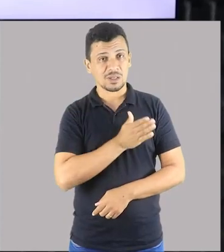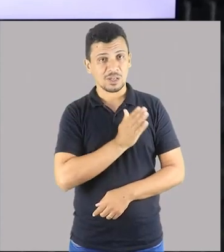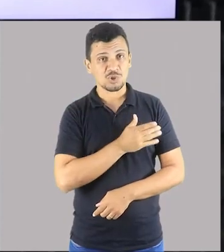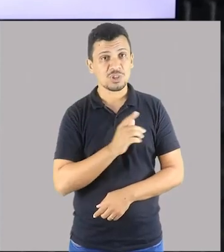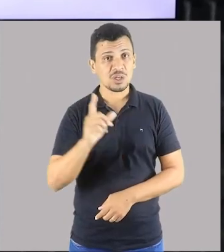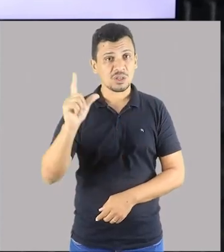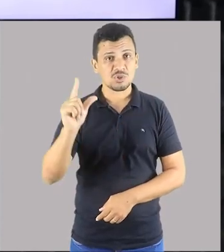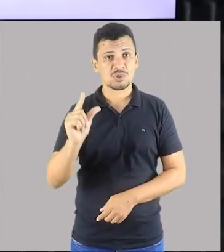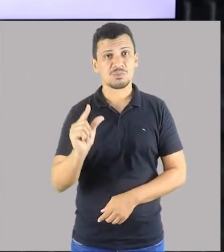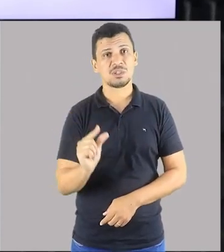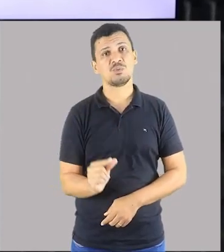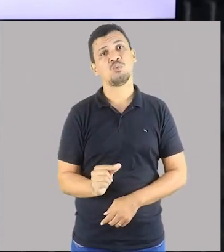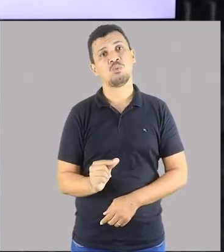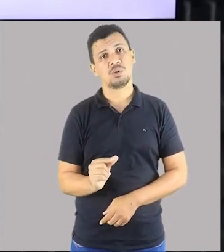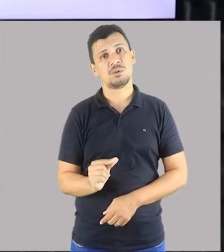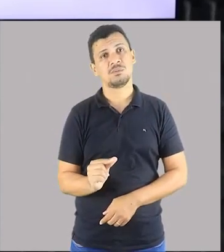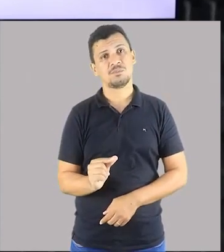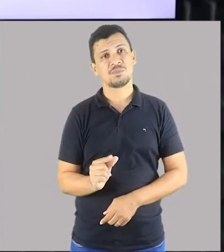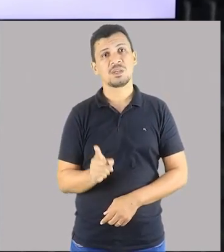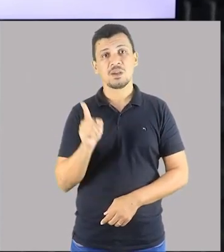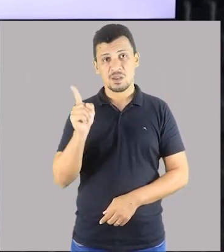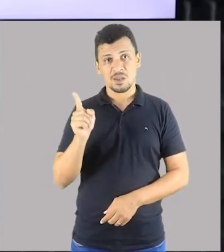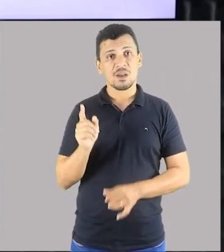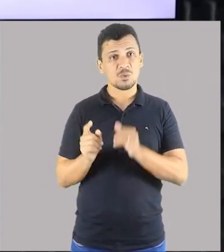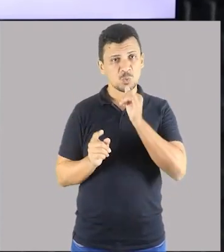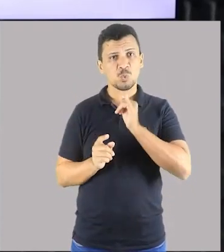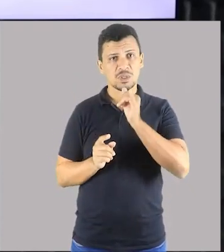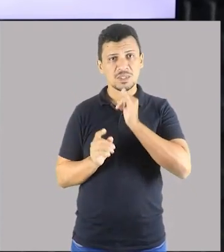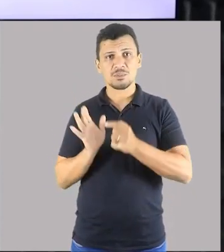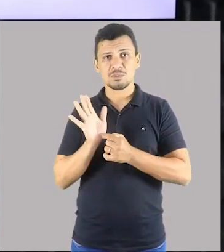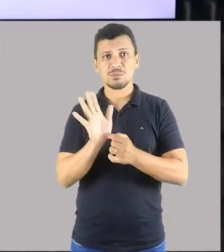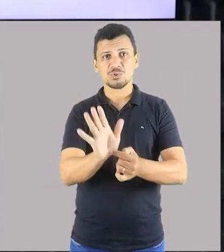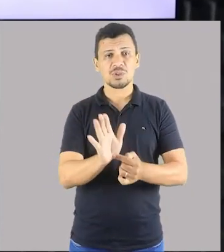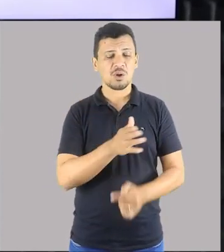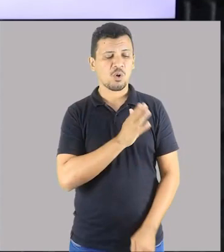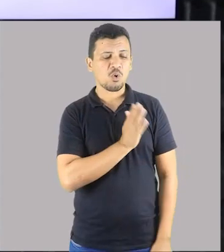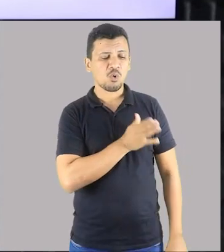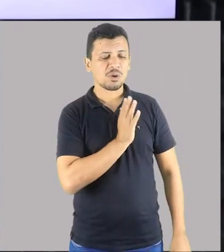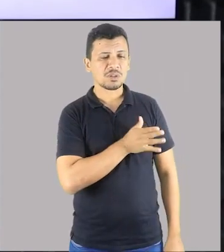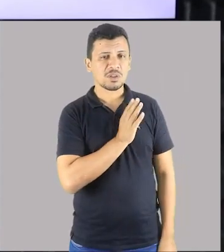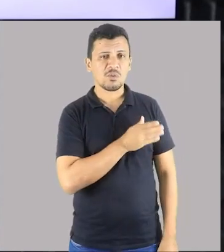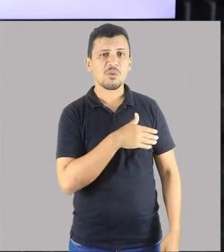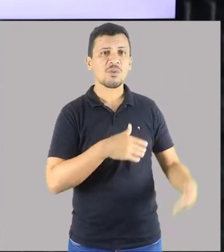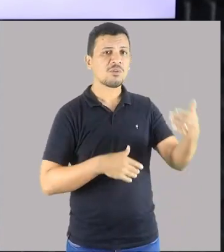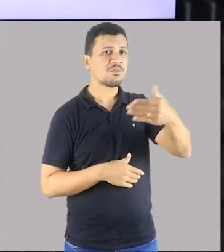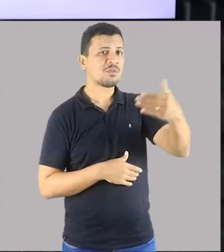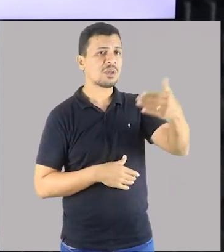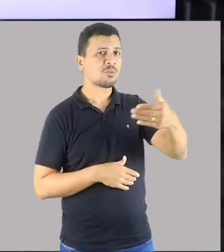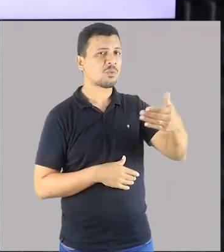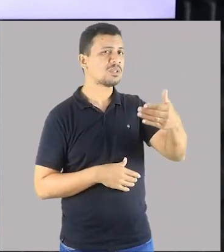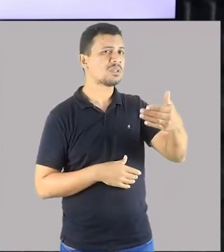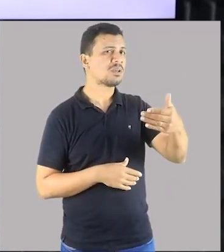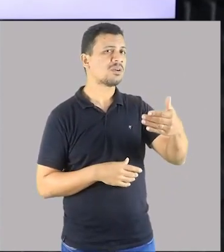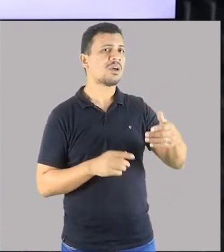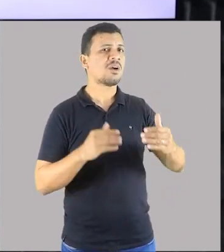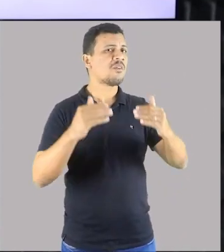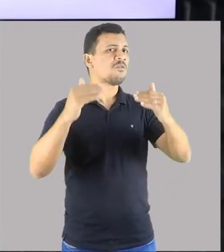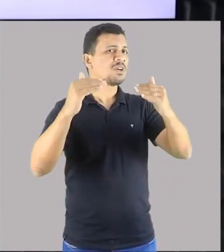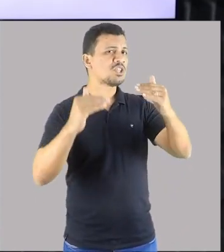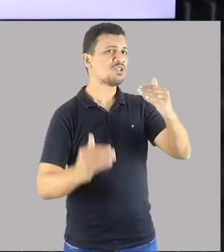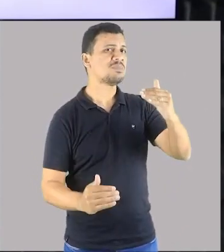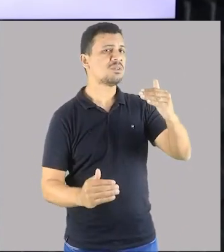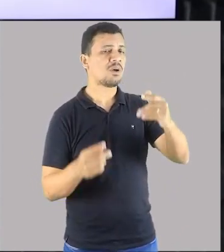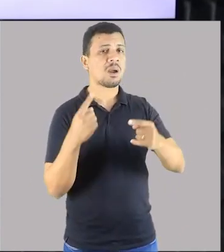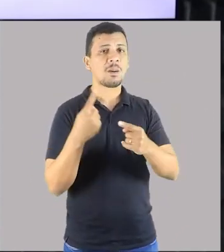diminua, tá? Como a gente falou aqui nos exemplos, essa frequência cardíaca vai diminuir porque ele vai estar sobre uma